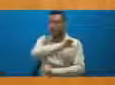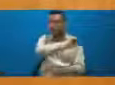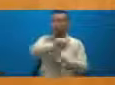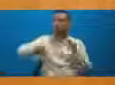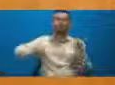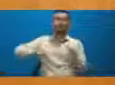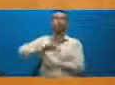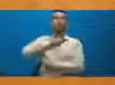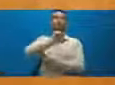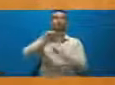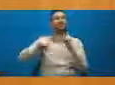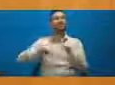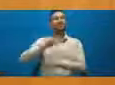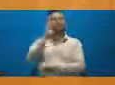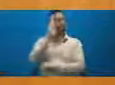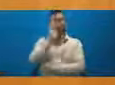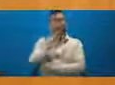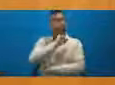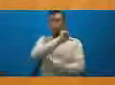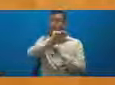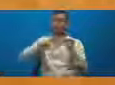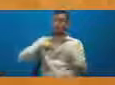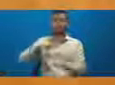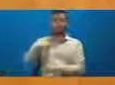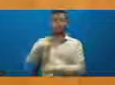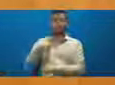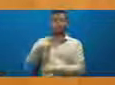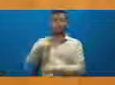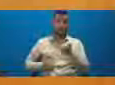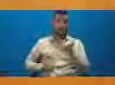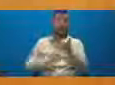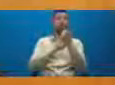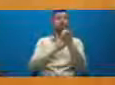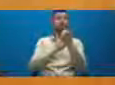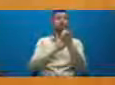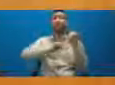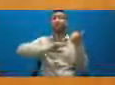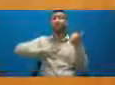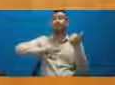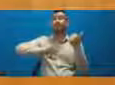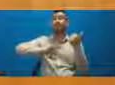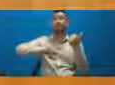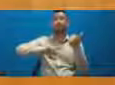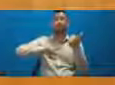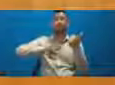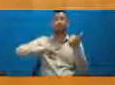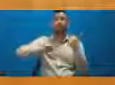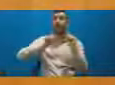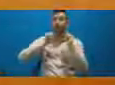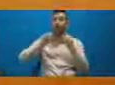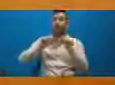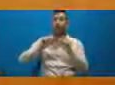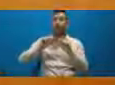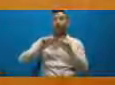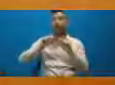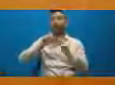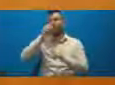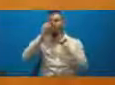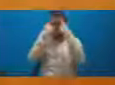e essa revolução que nós do PSD defendemos não é uma revolução insurrecional ou violenta